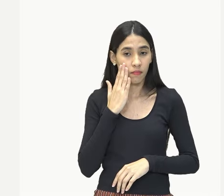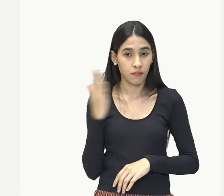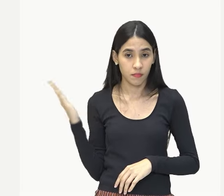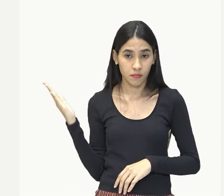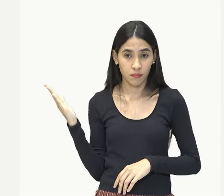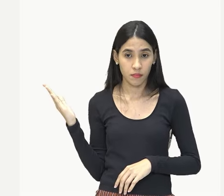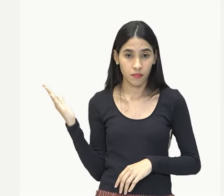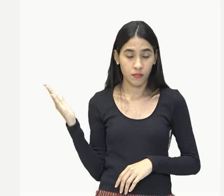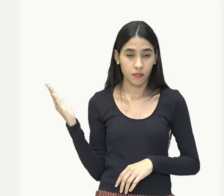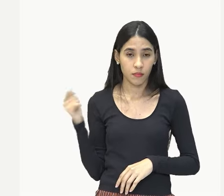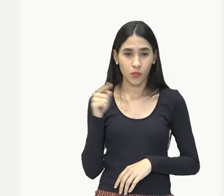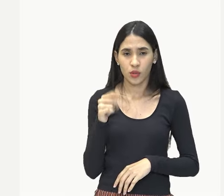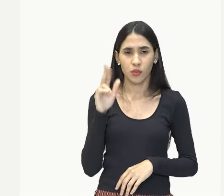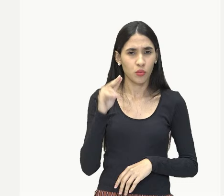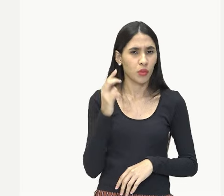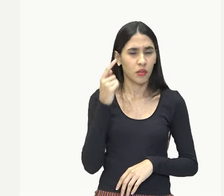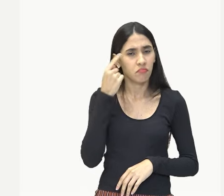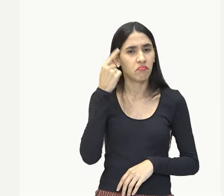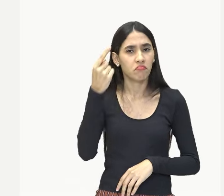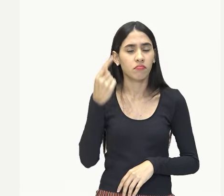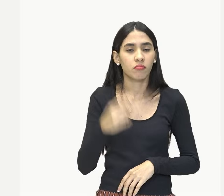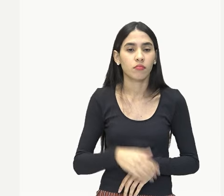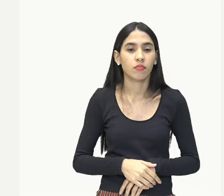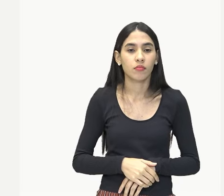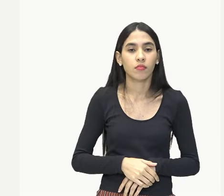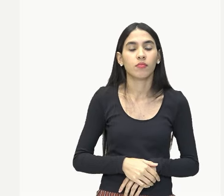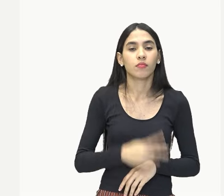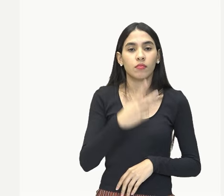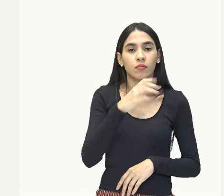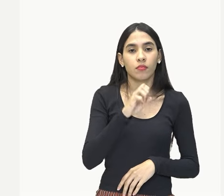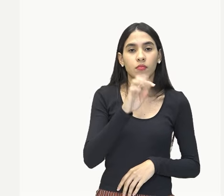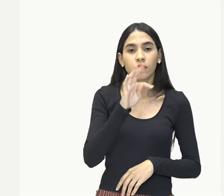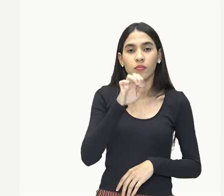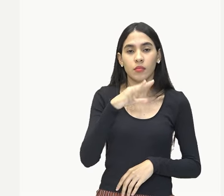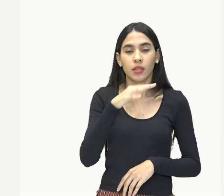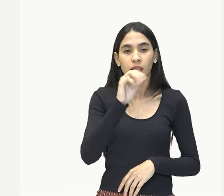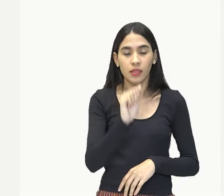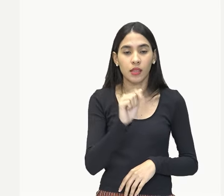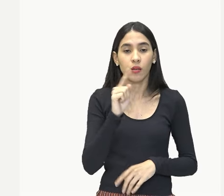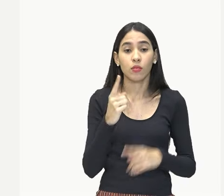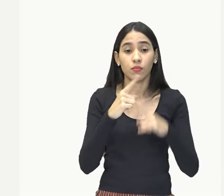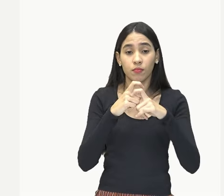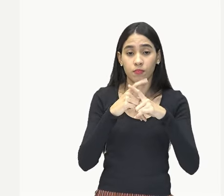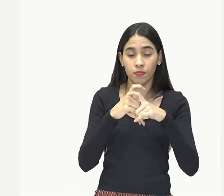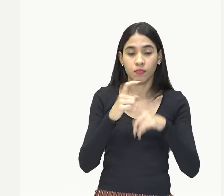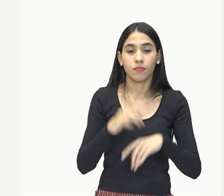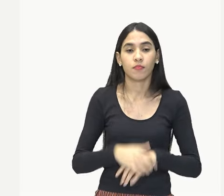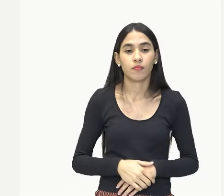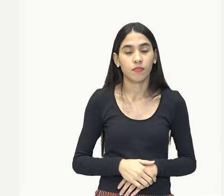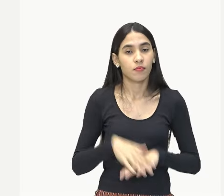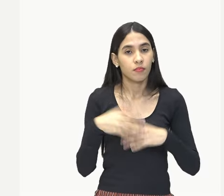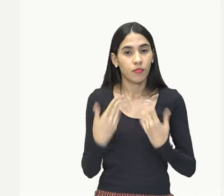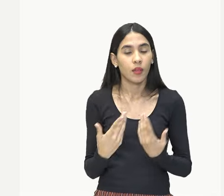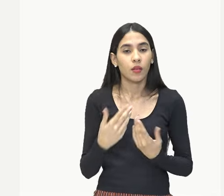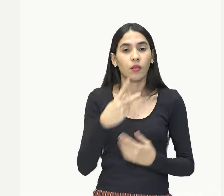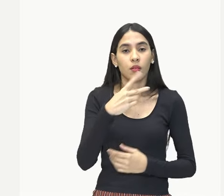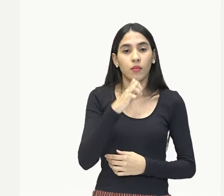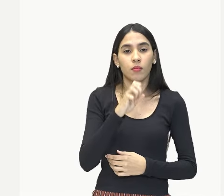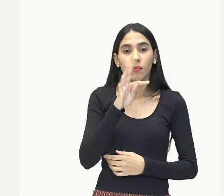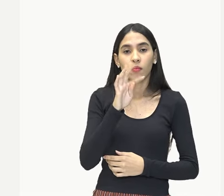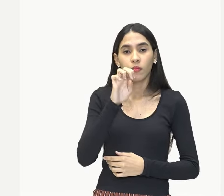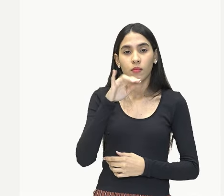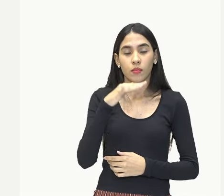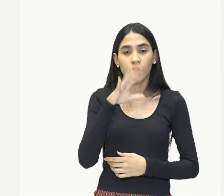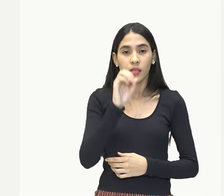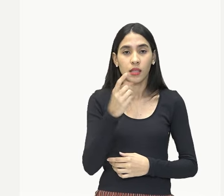que você nunca pensou com toda certeza foi usar potenciação aqui na multiplicação de monômios. Então, a potenciação ali, quando